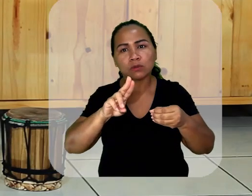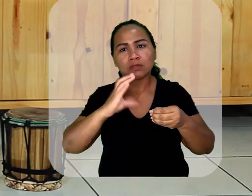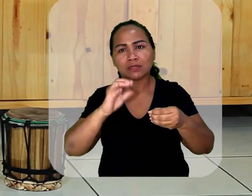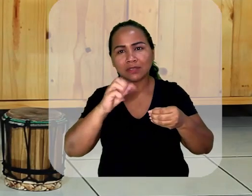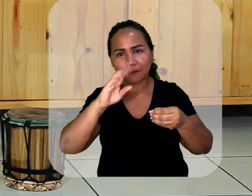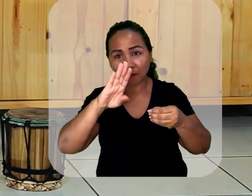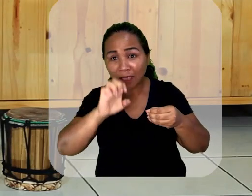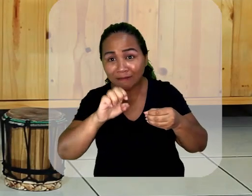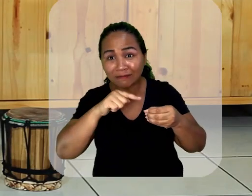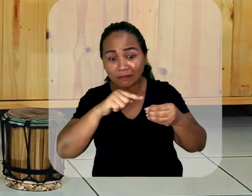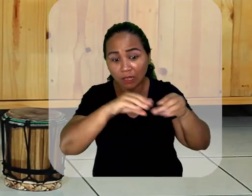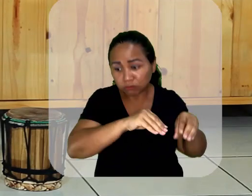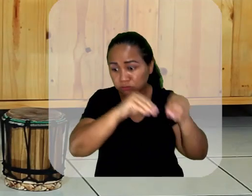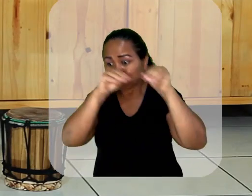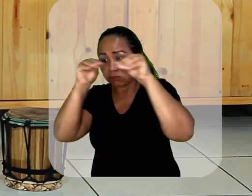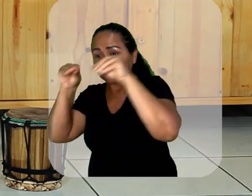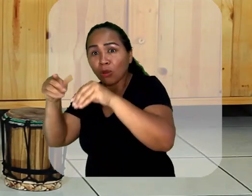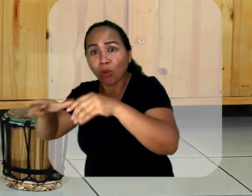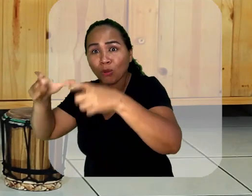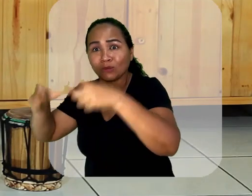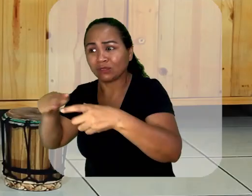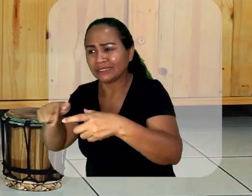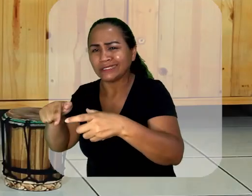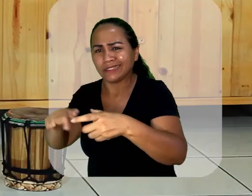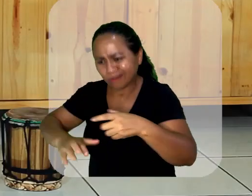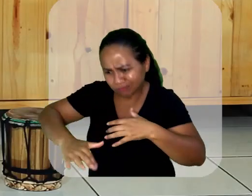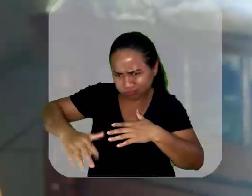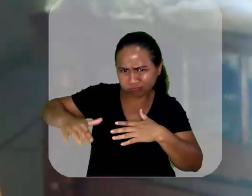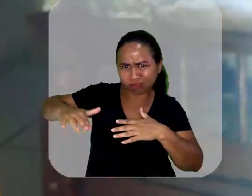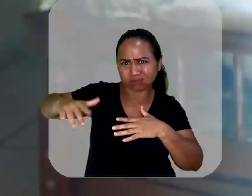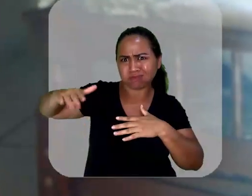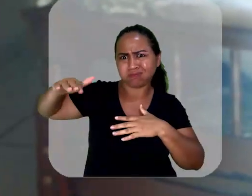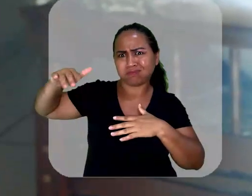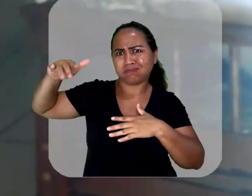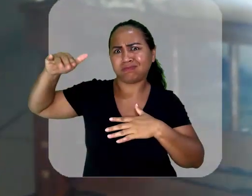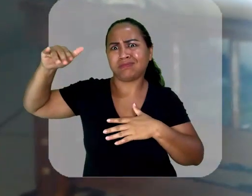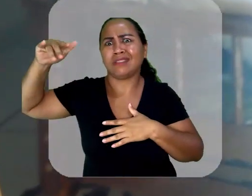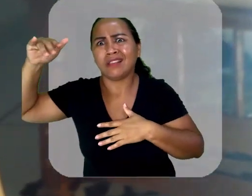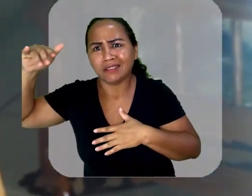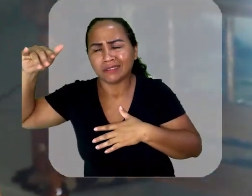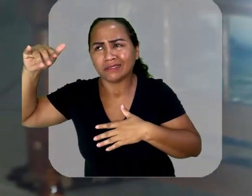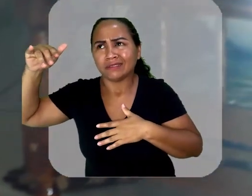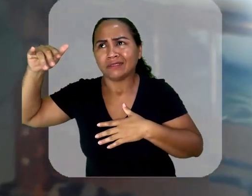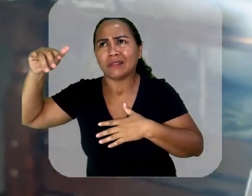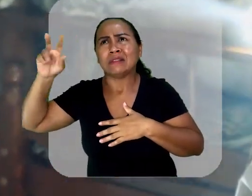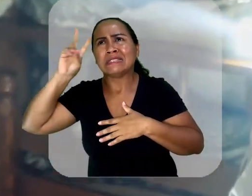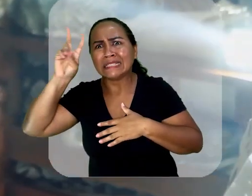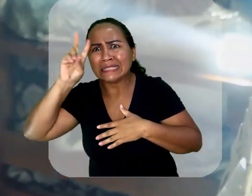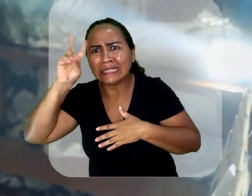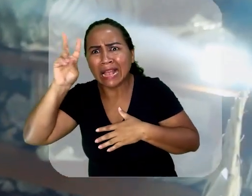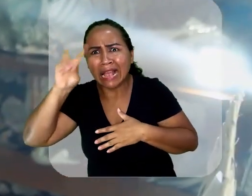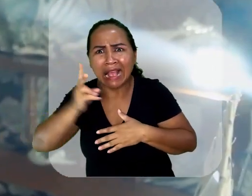impôs. Cresci provando na taça da noite insônia as memórias de um lugar distante que nunca saía de mim. Hoje, nos